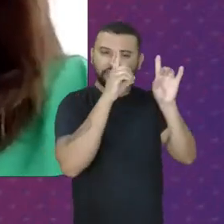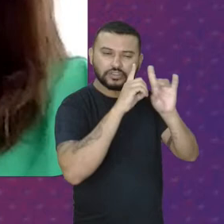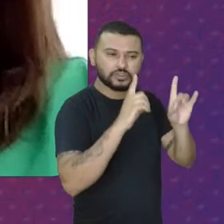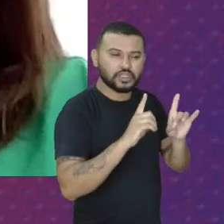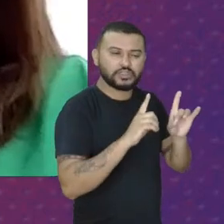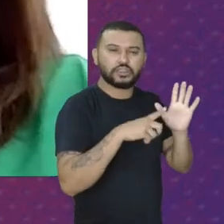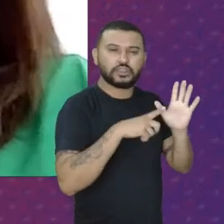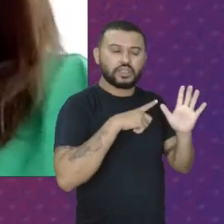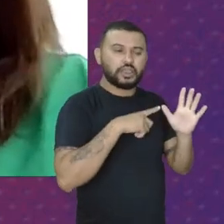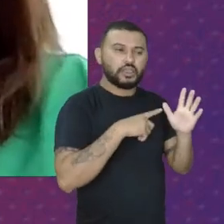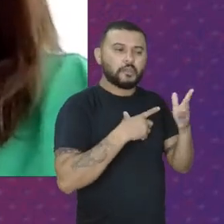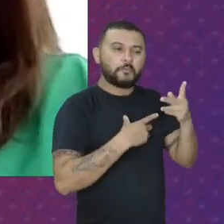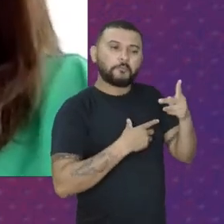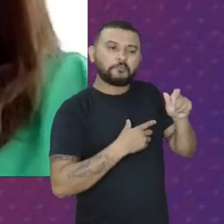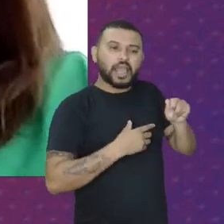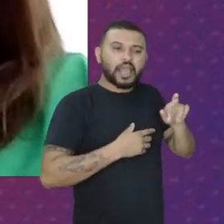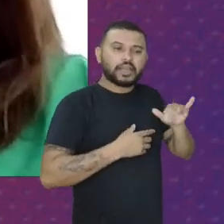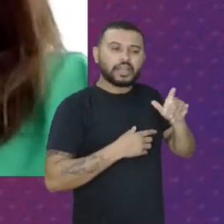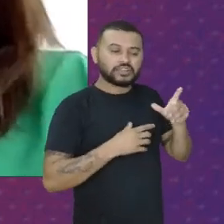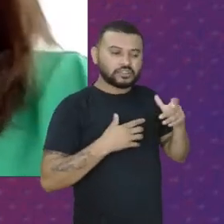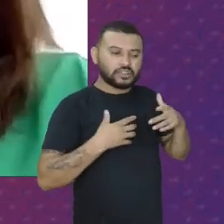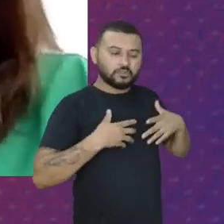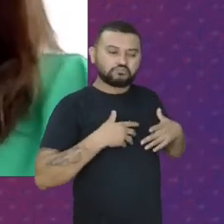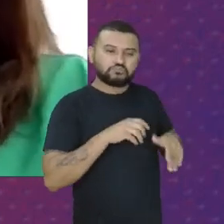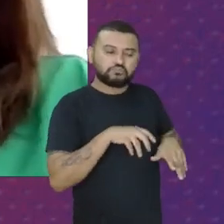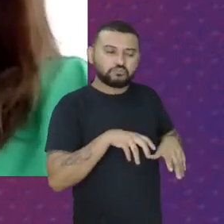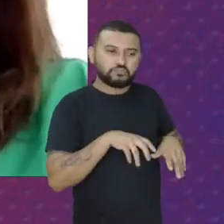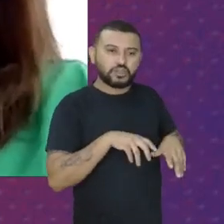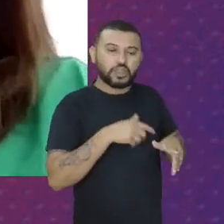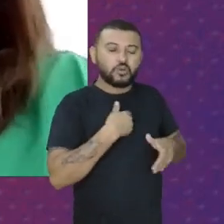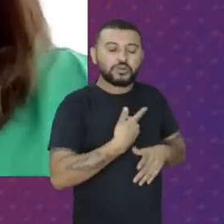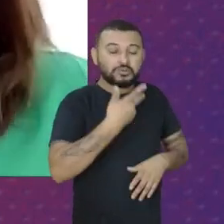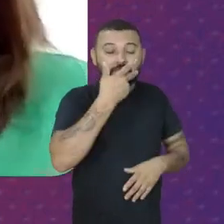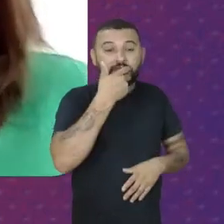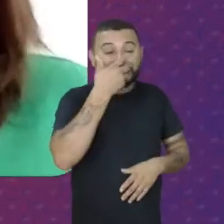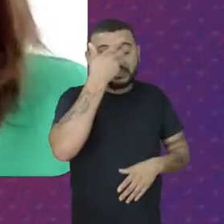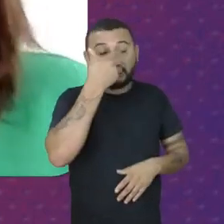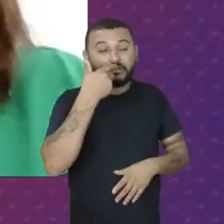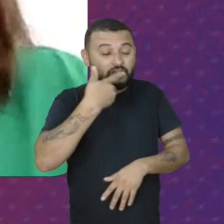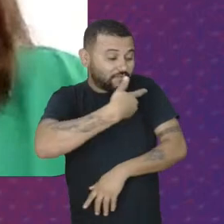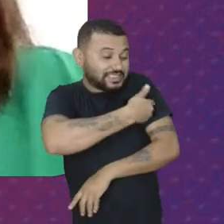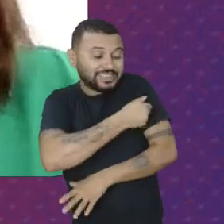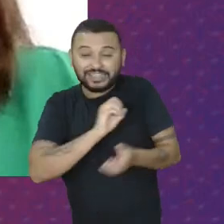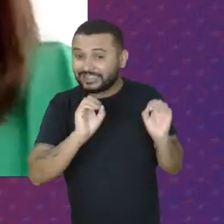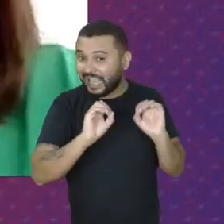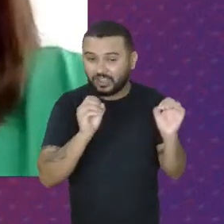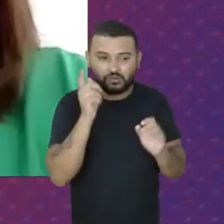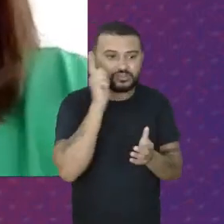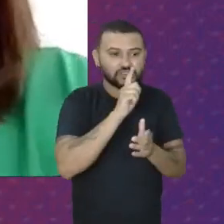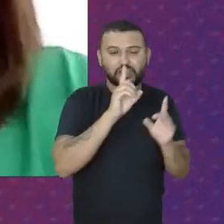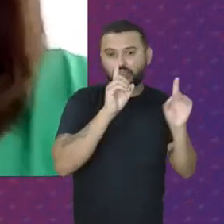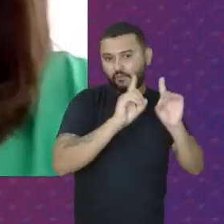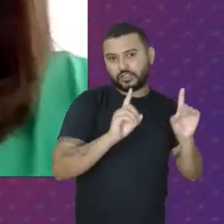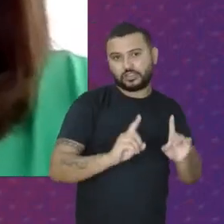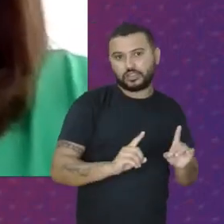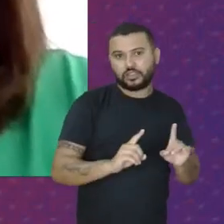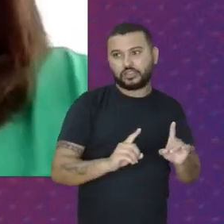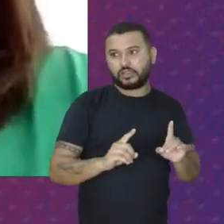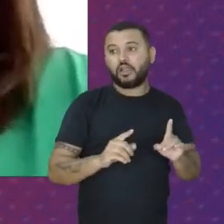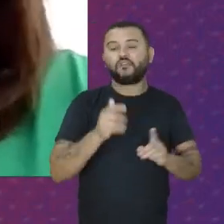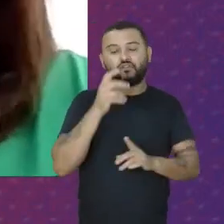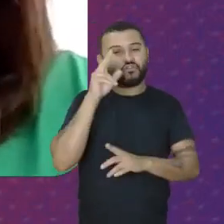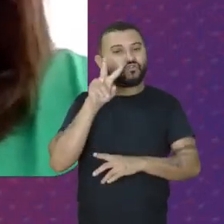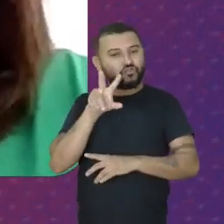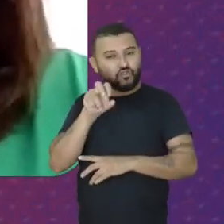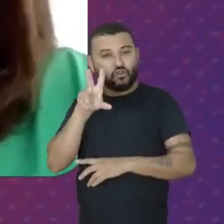aos 3 anos de idade, em função de não ter tomado a vacina, que ela sempre me incentivou